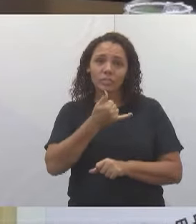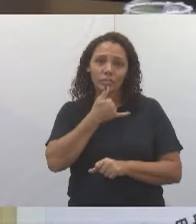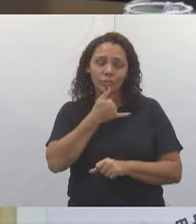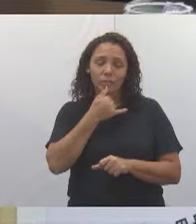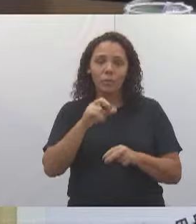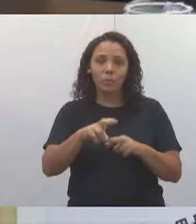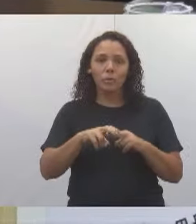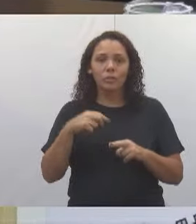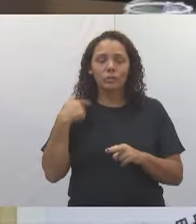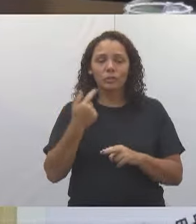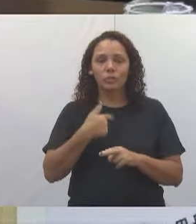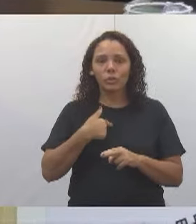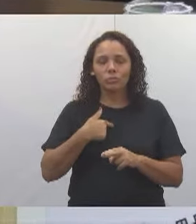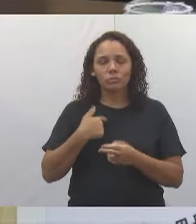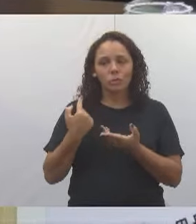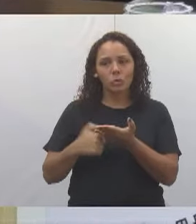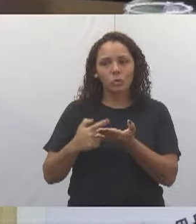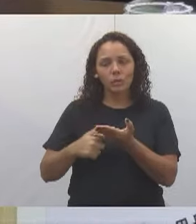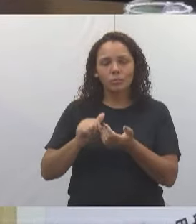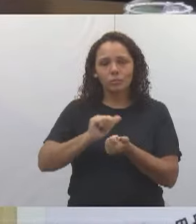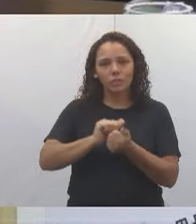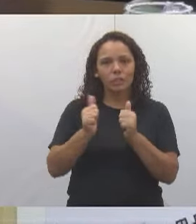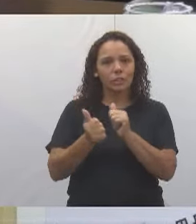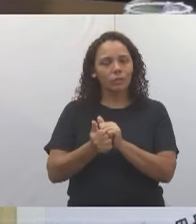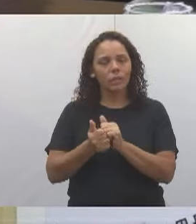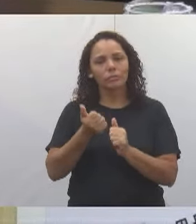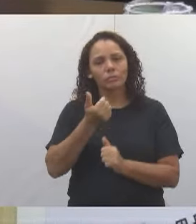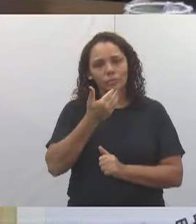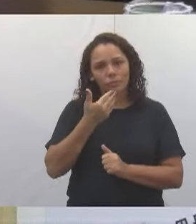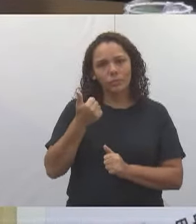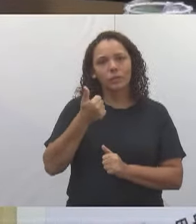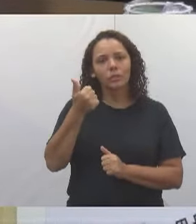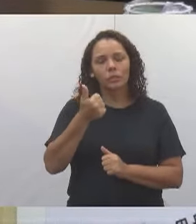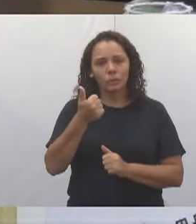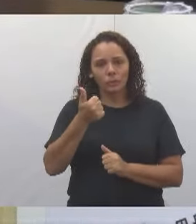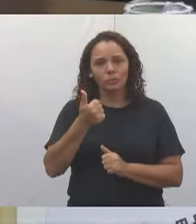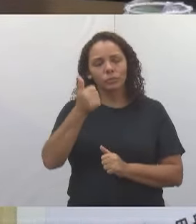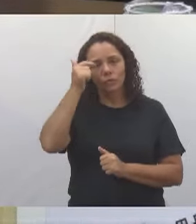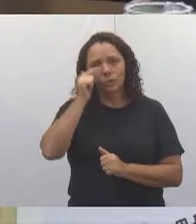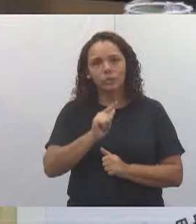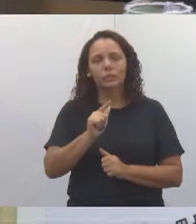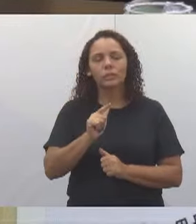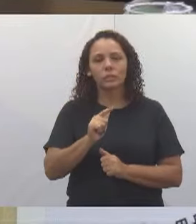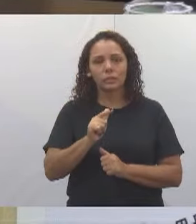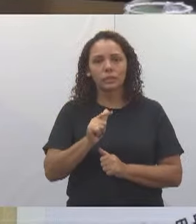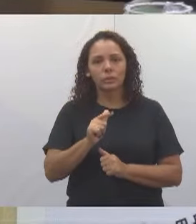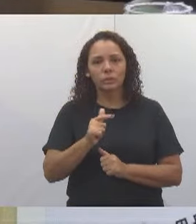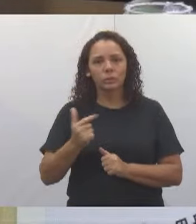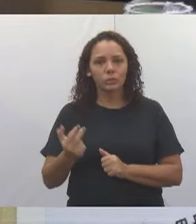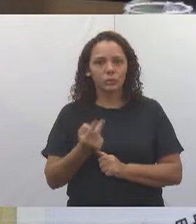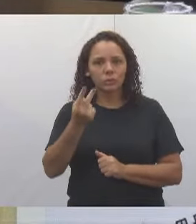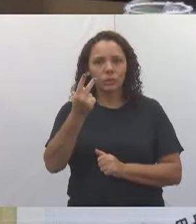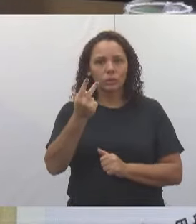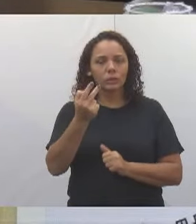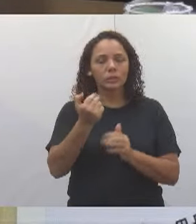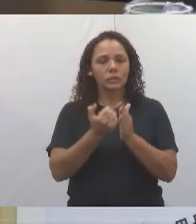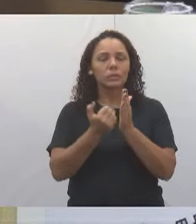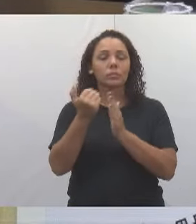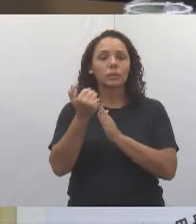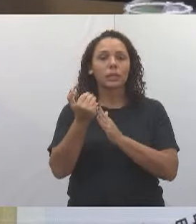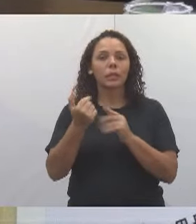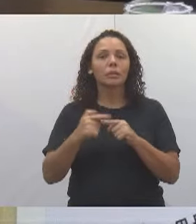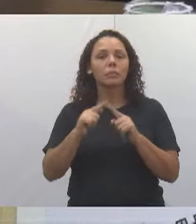readequar esses valores. Então, conseguimos melhorar os valores para trabalhar, inclusive, em cima do padrão de atendimento.